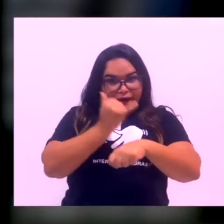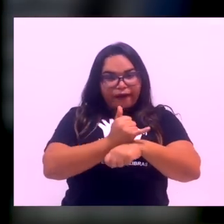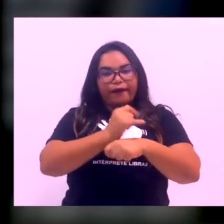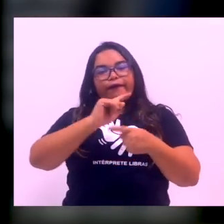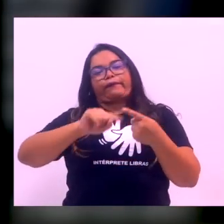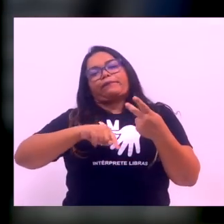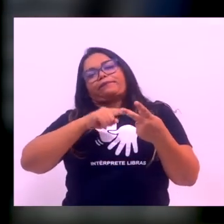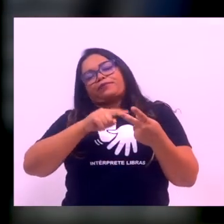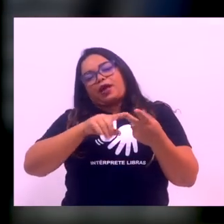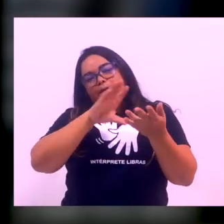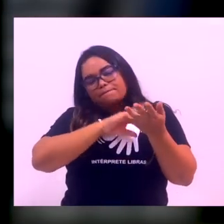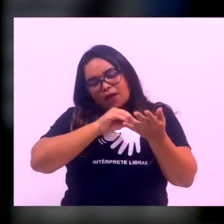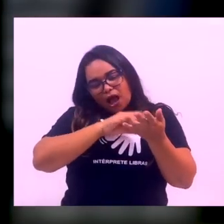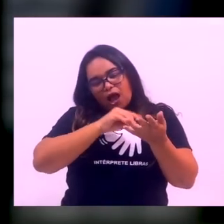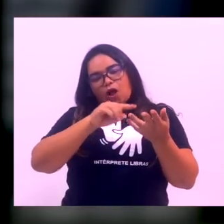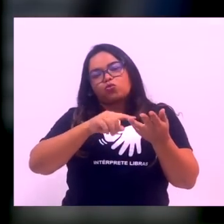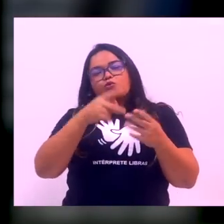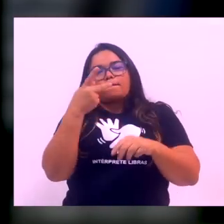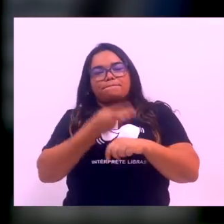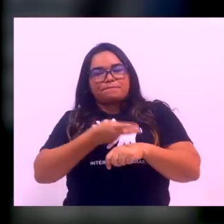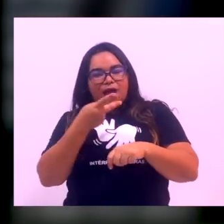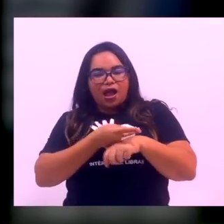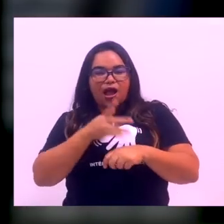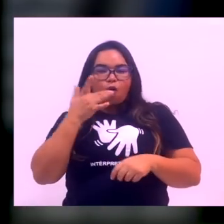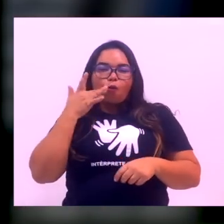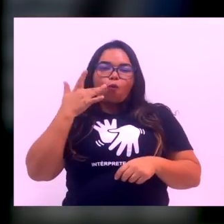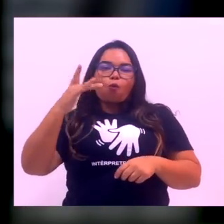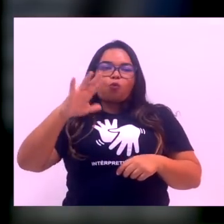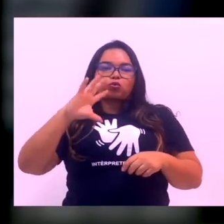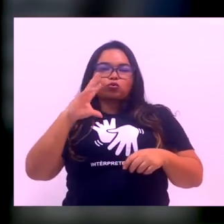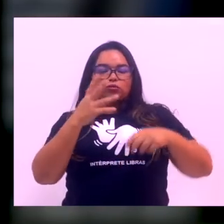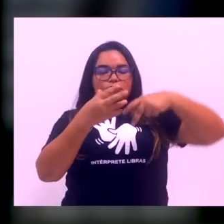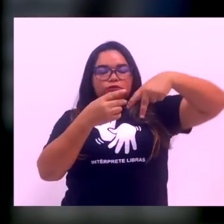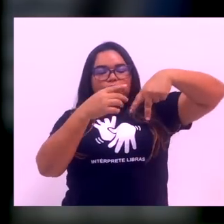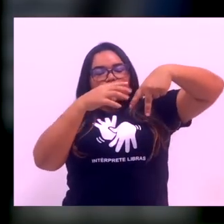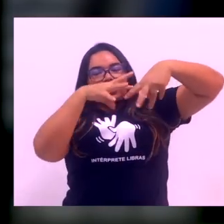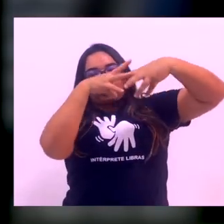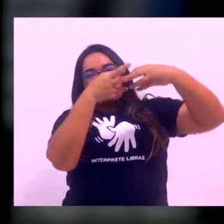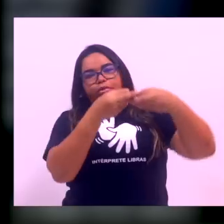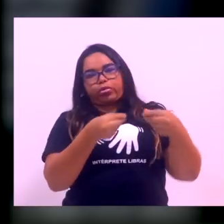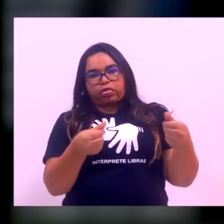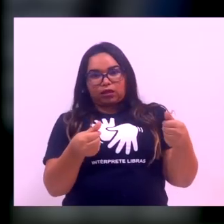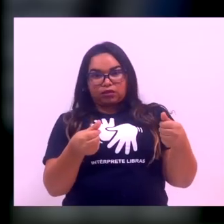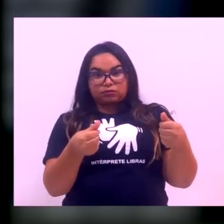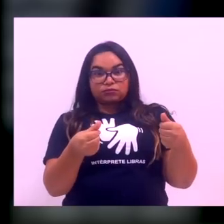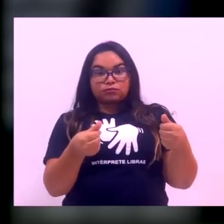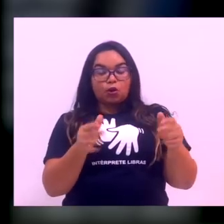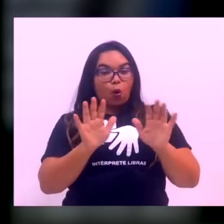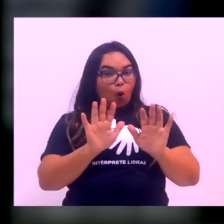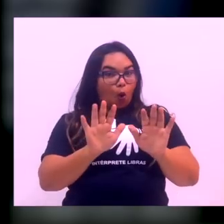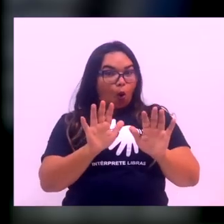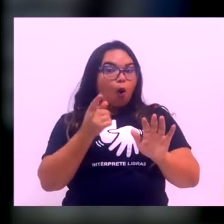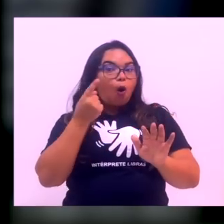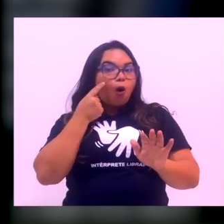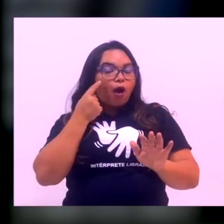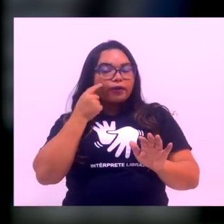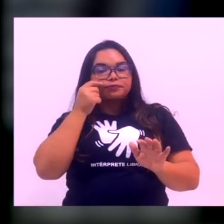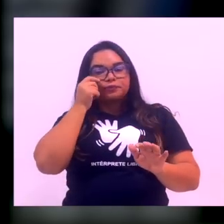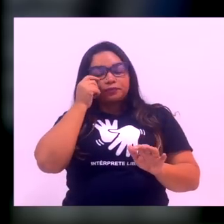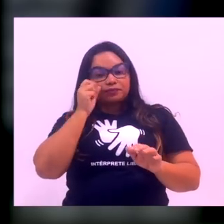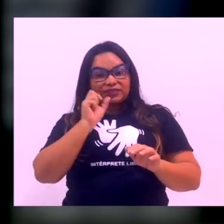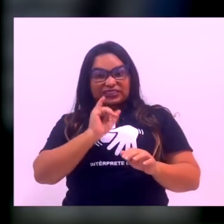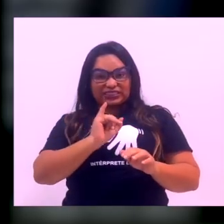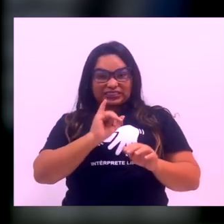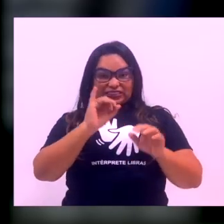Então, notem, o ferro, o barro, o bronze, a prata, o ouro